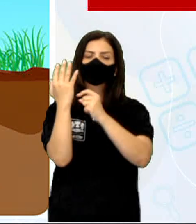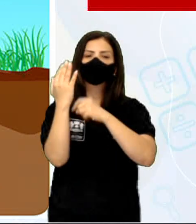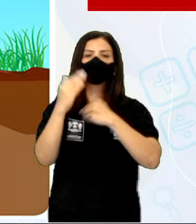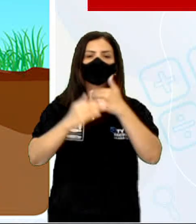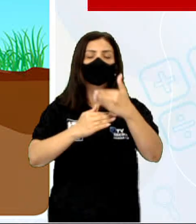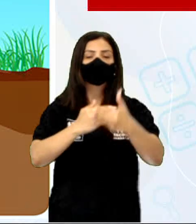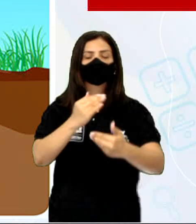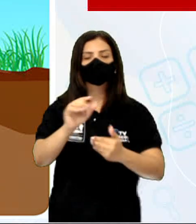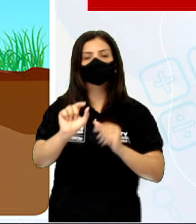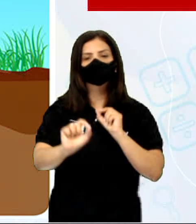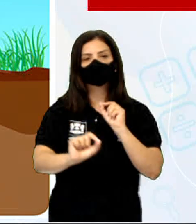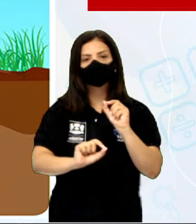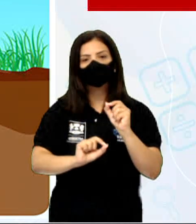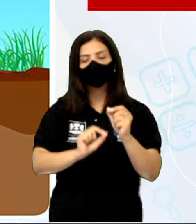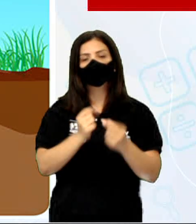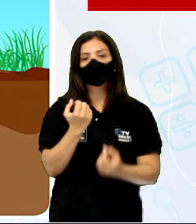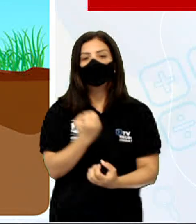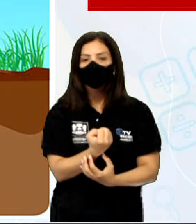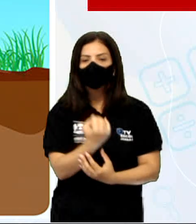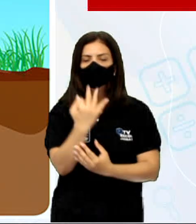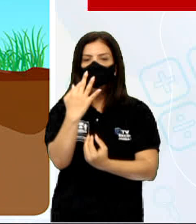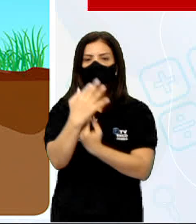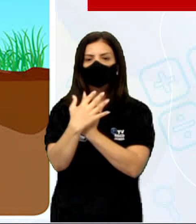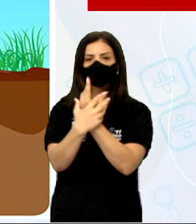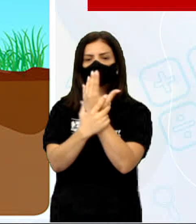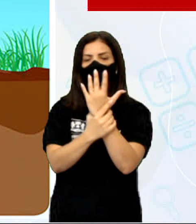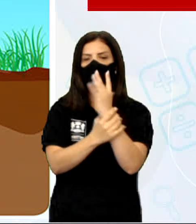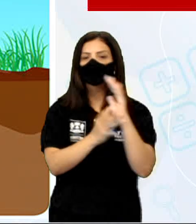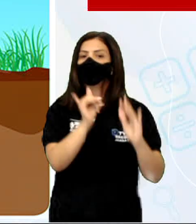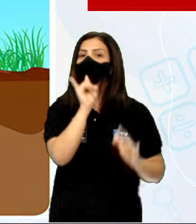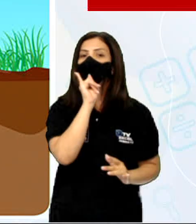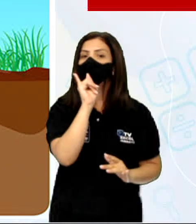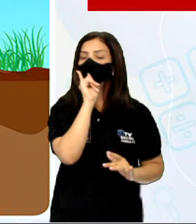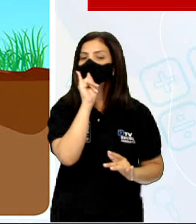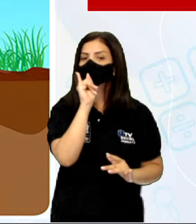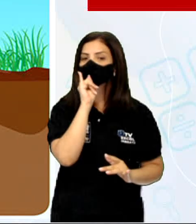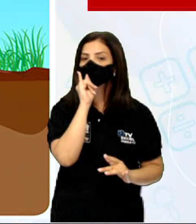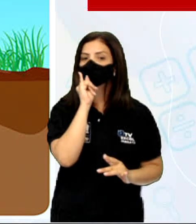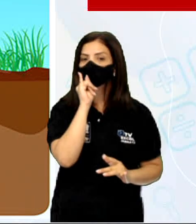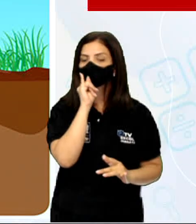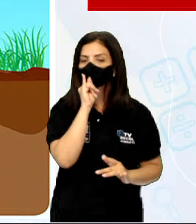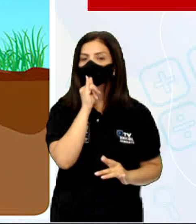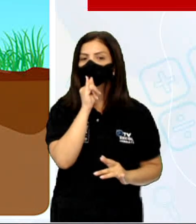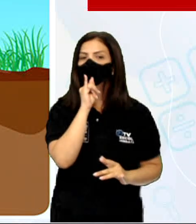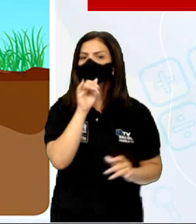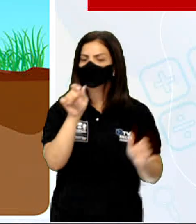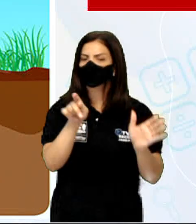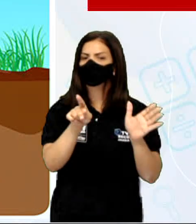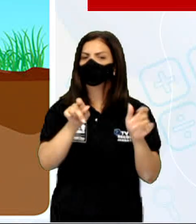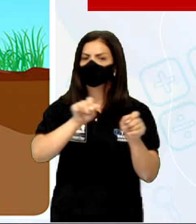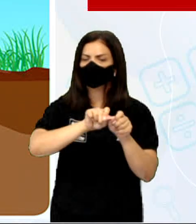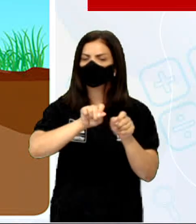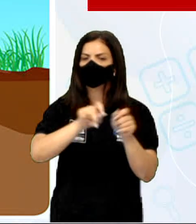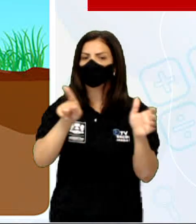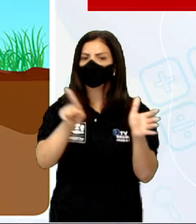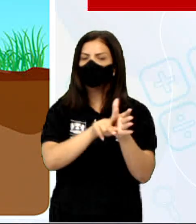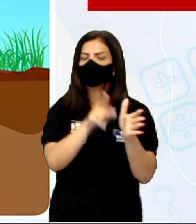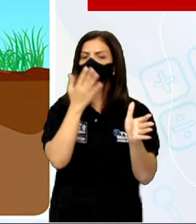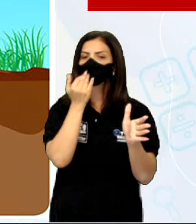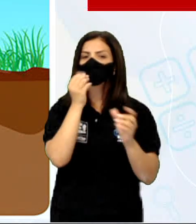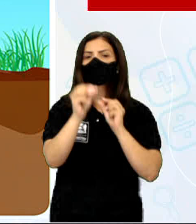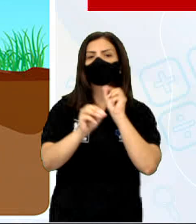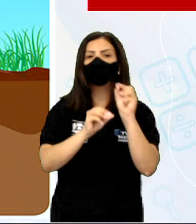processo em que a planta, vamos colocar a planta como um exemplo de ser produtor. A planta, através